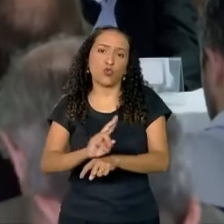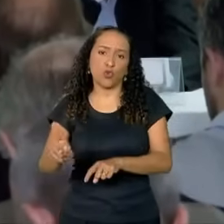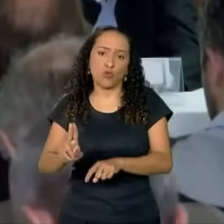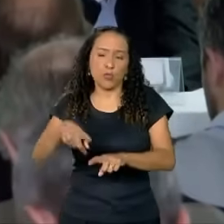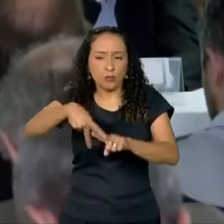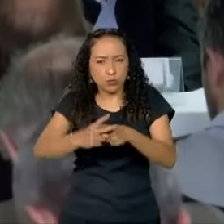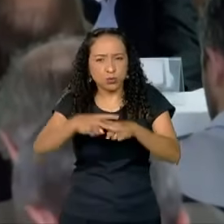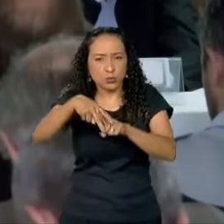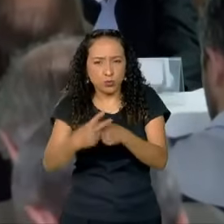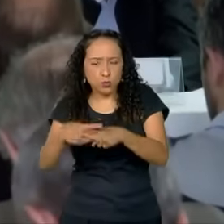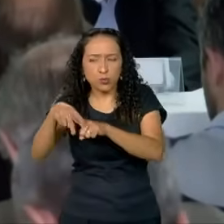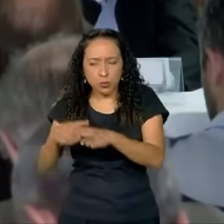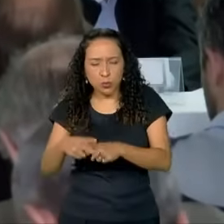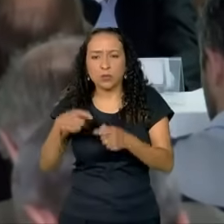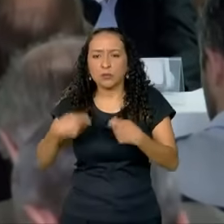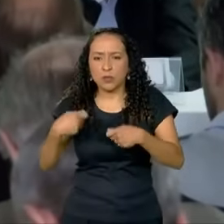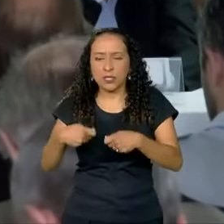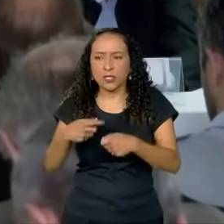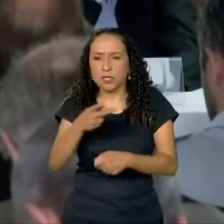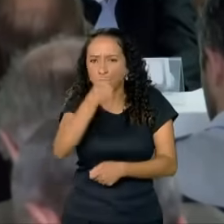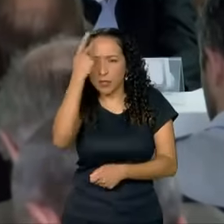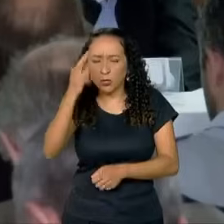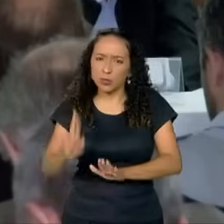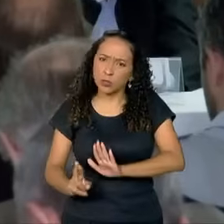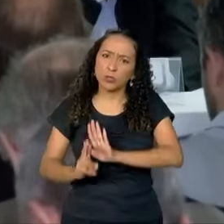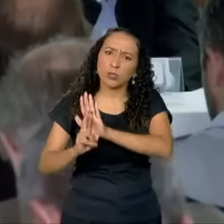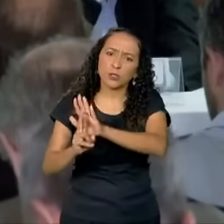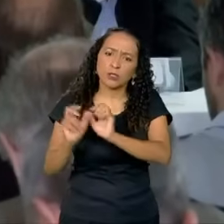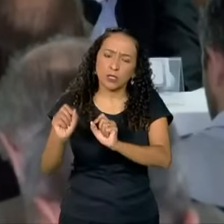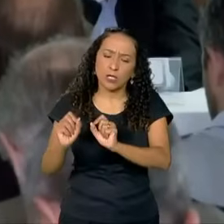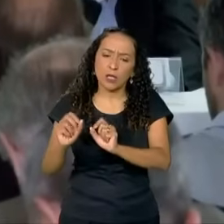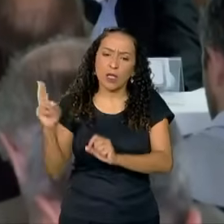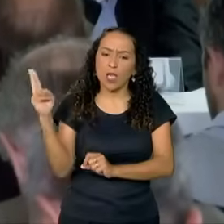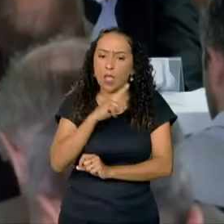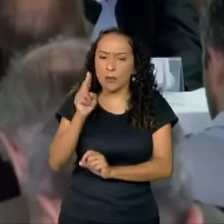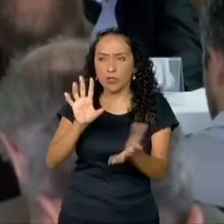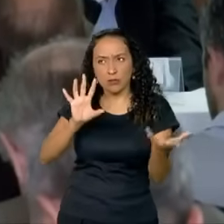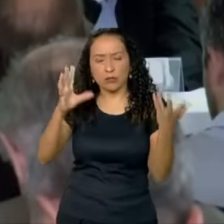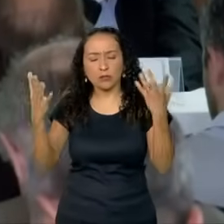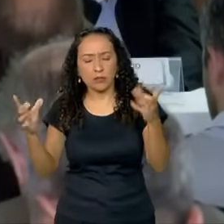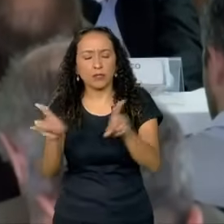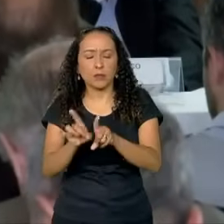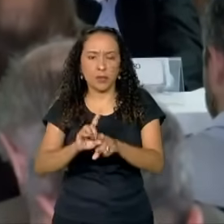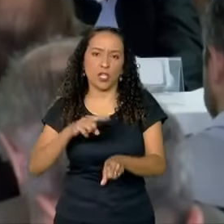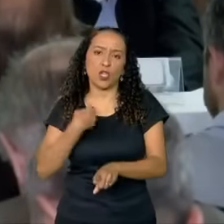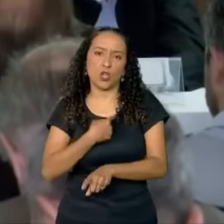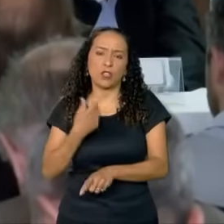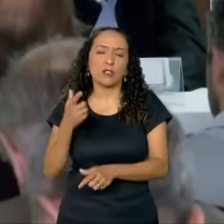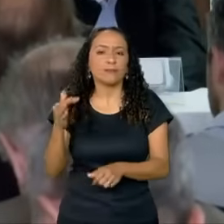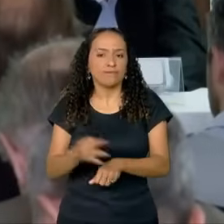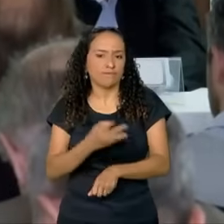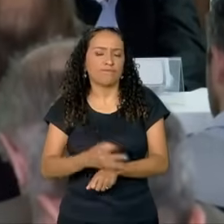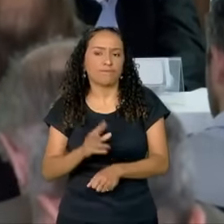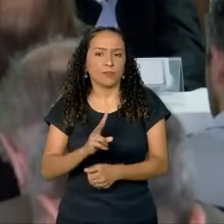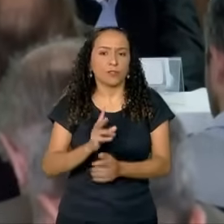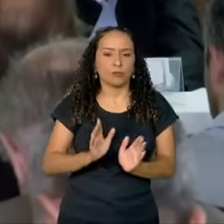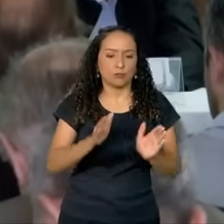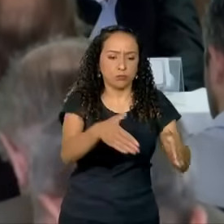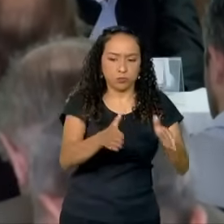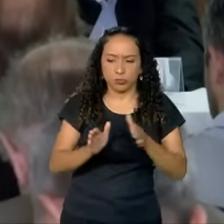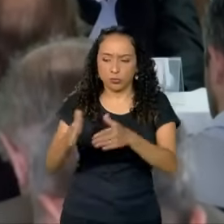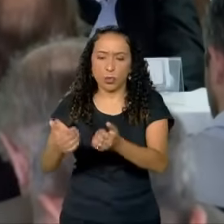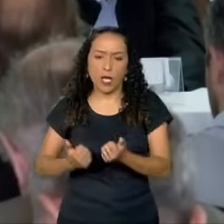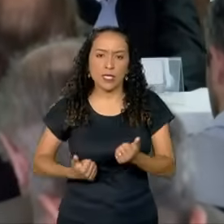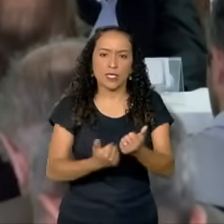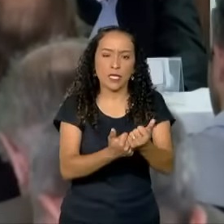exigir, né, ter uma autoridade para a emergência climática e a gente vai ter que atuar em duas frentes: